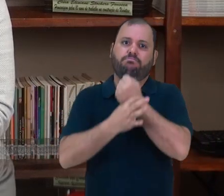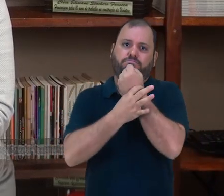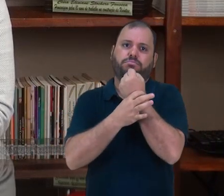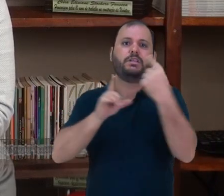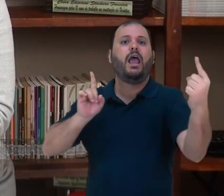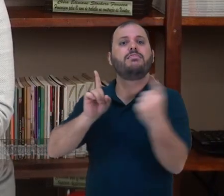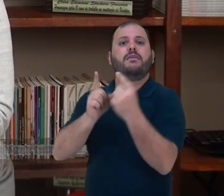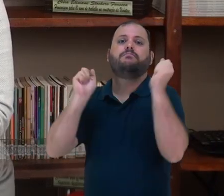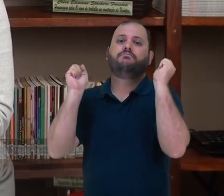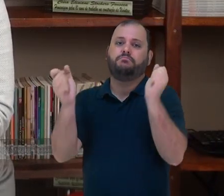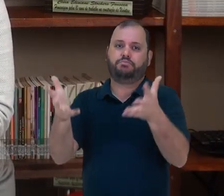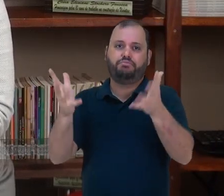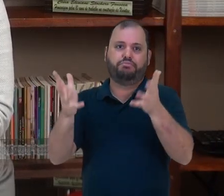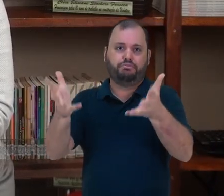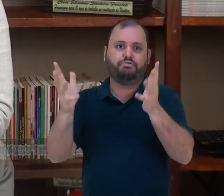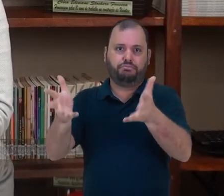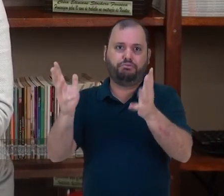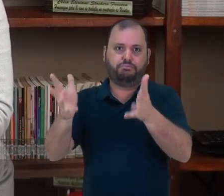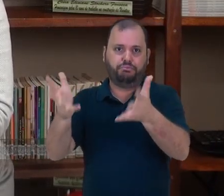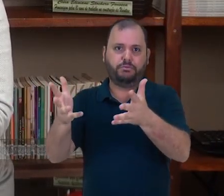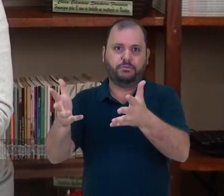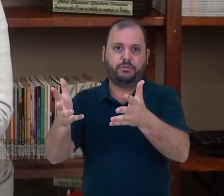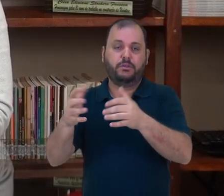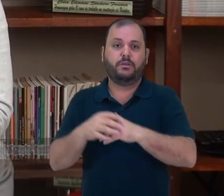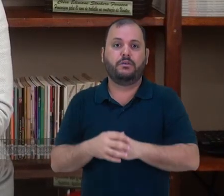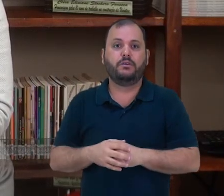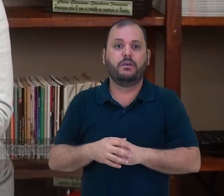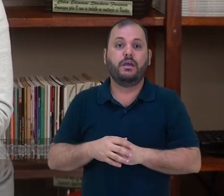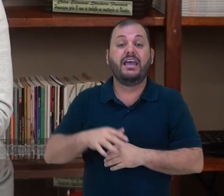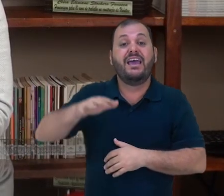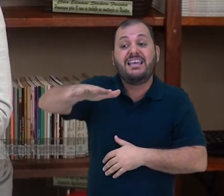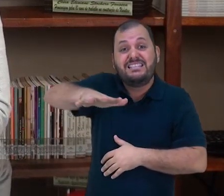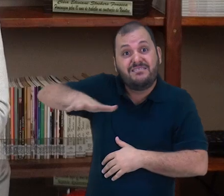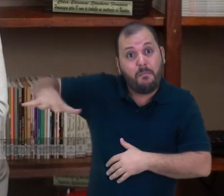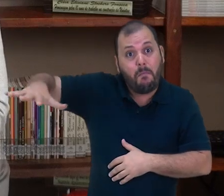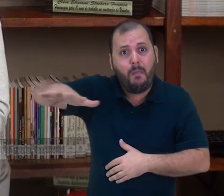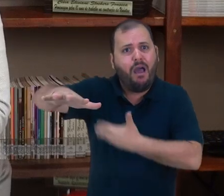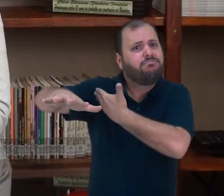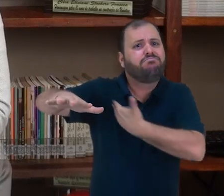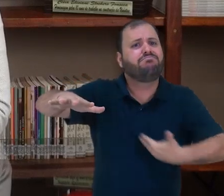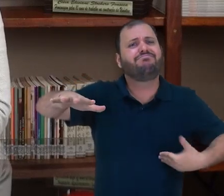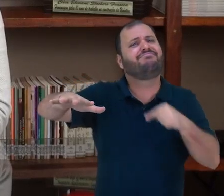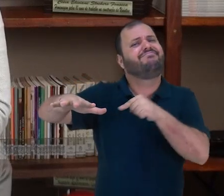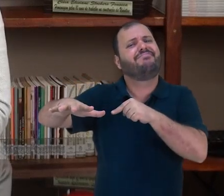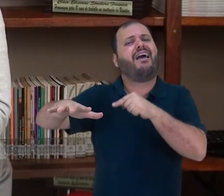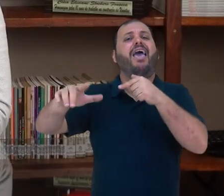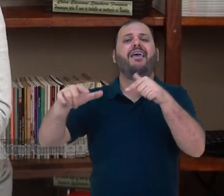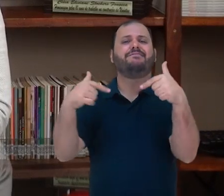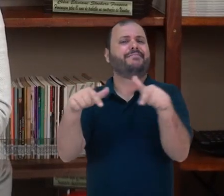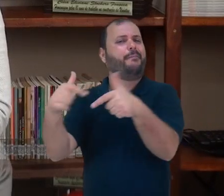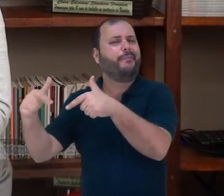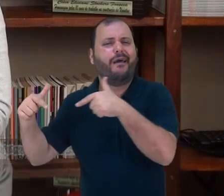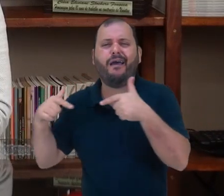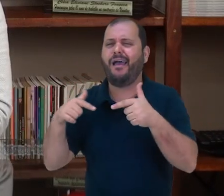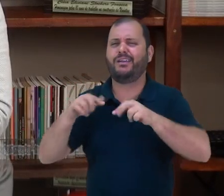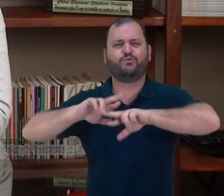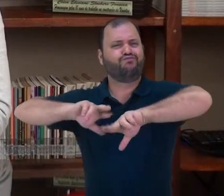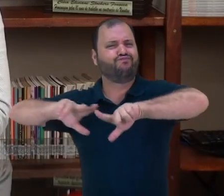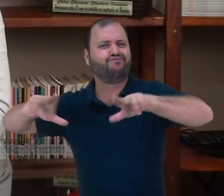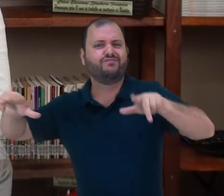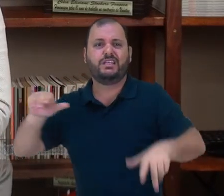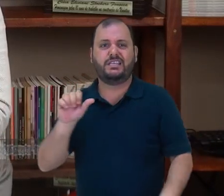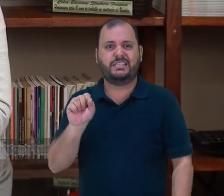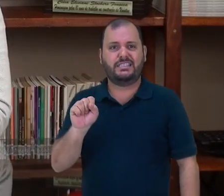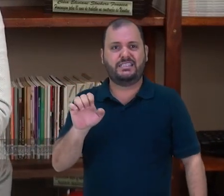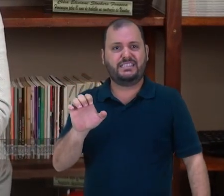ou espaço privado de atendimento público. Por espaço público entendemos todos os espaços